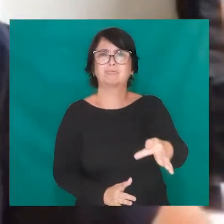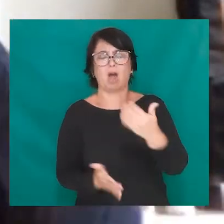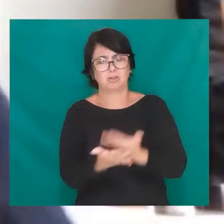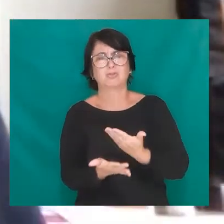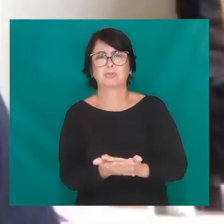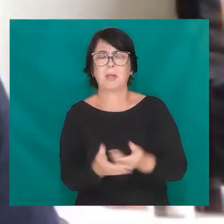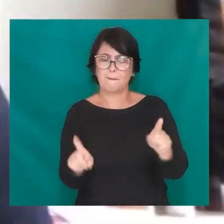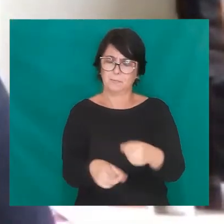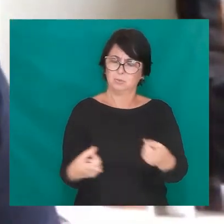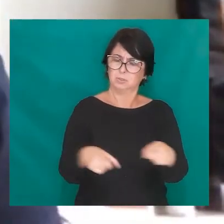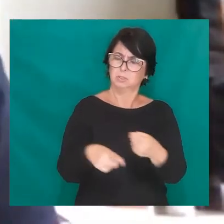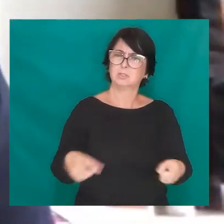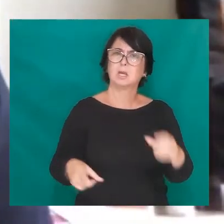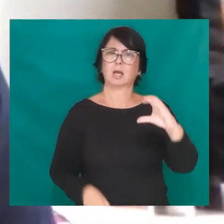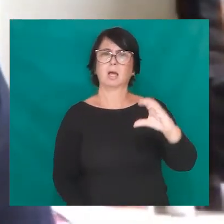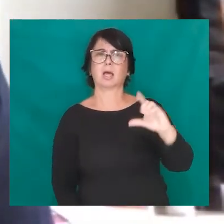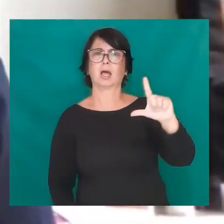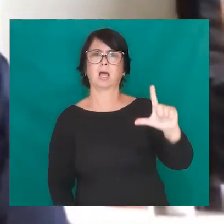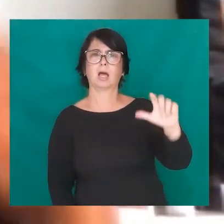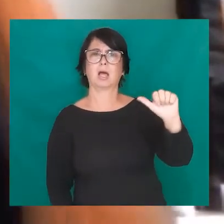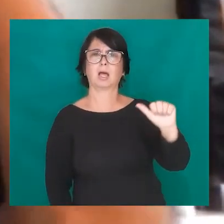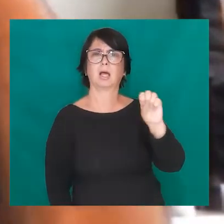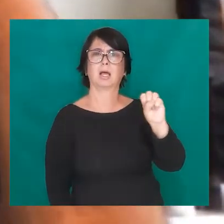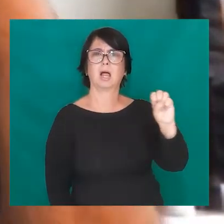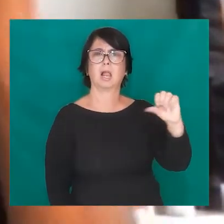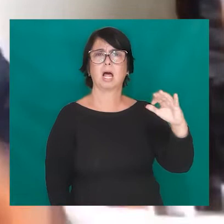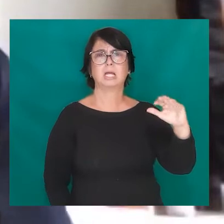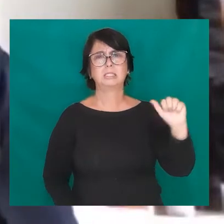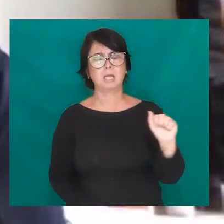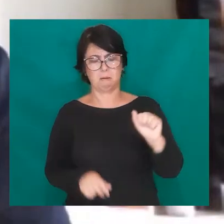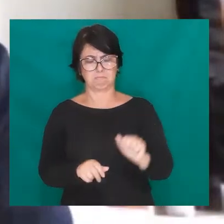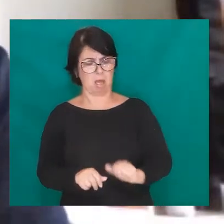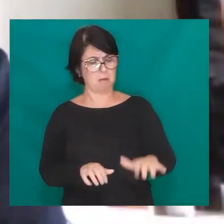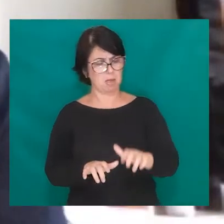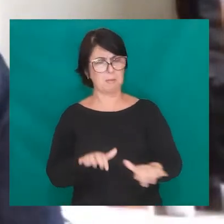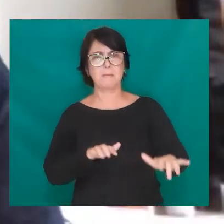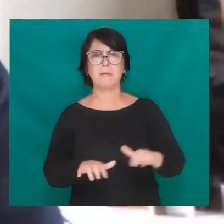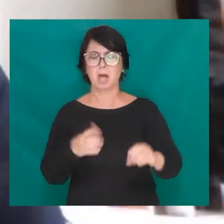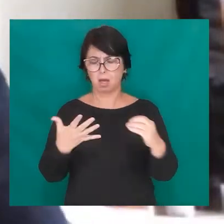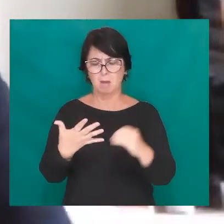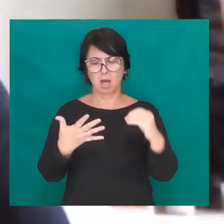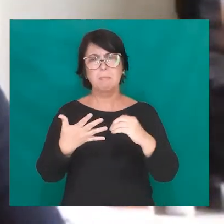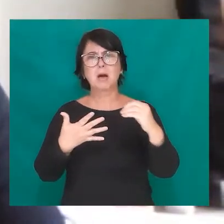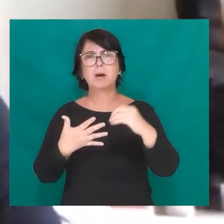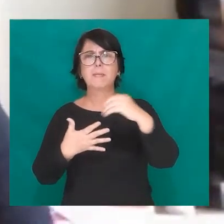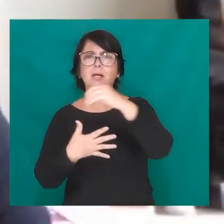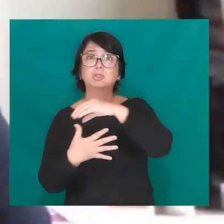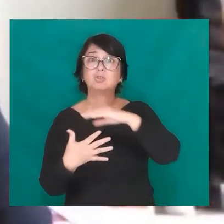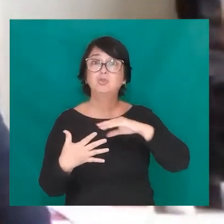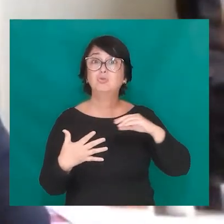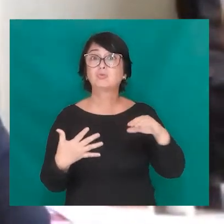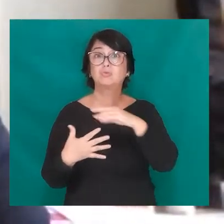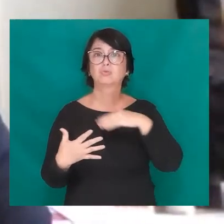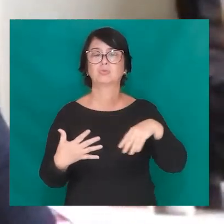estudar clássico para pegar a técnica, as posições certas, o dedilhado correto, né? As escalas e tudo mais. Não é que eu me